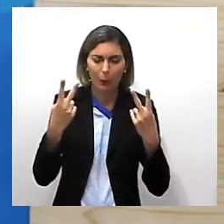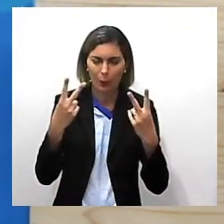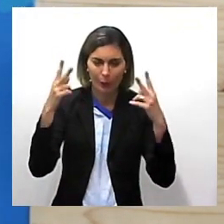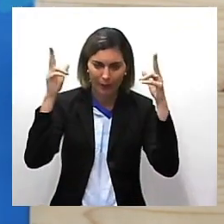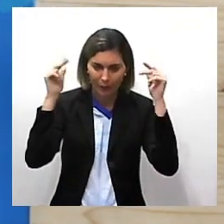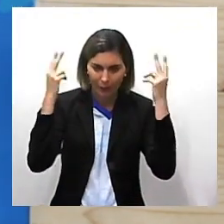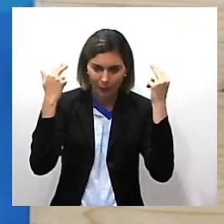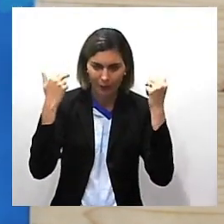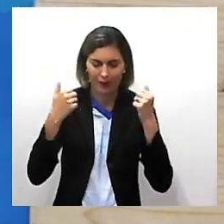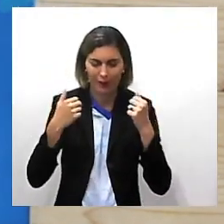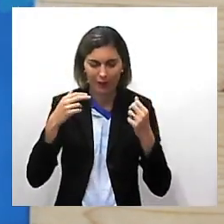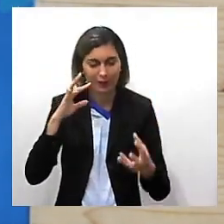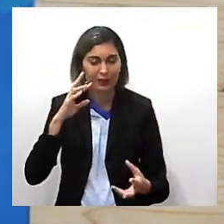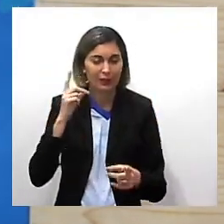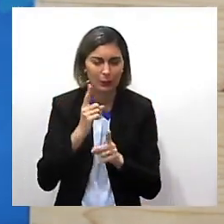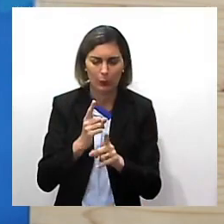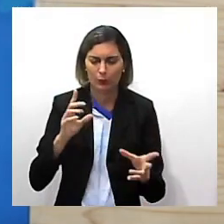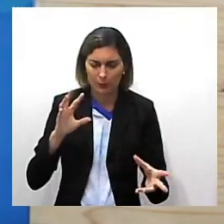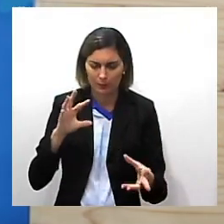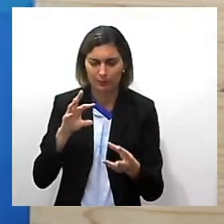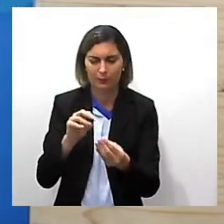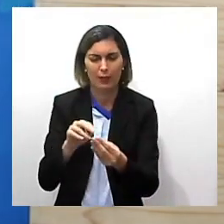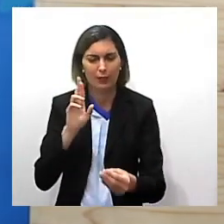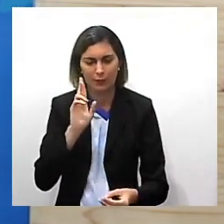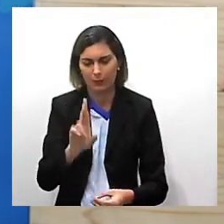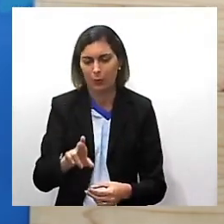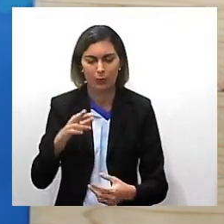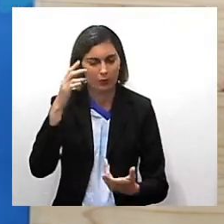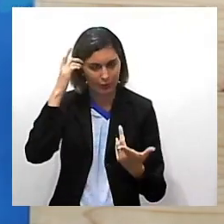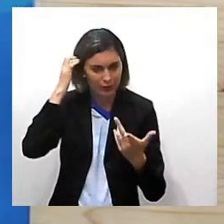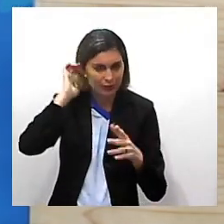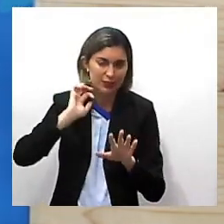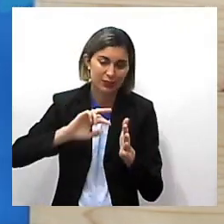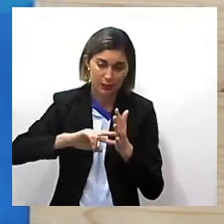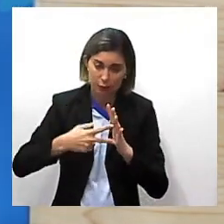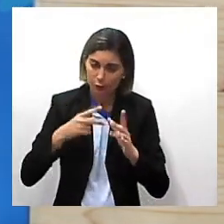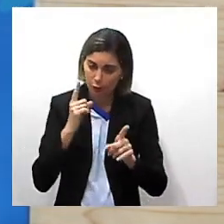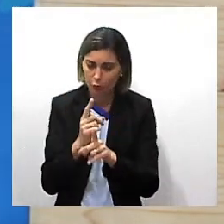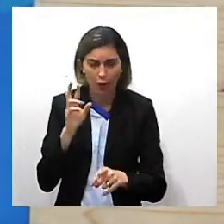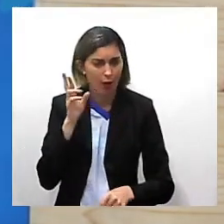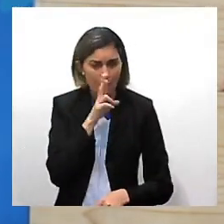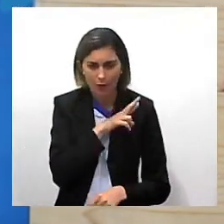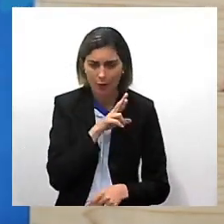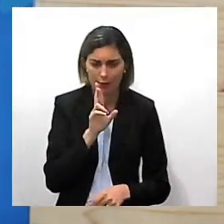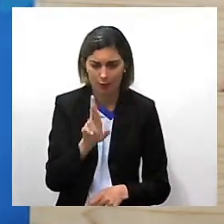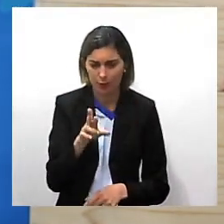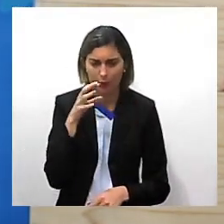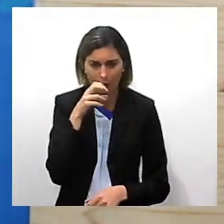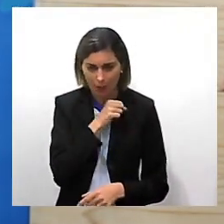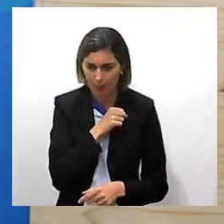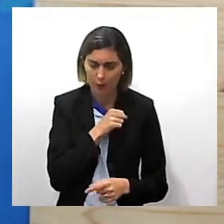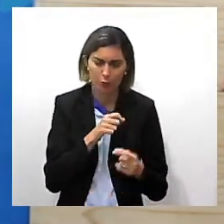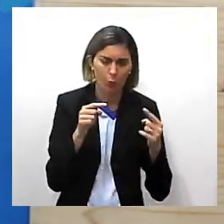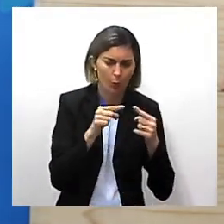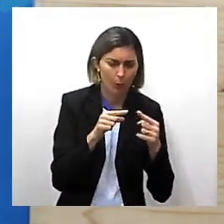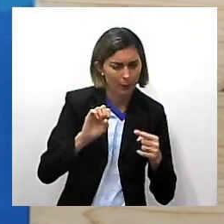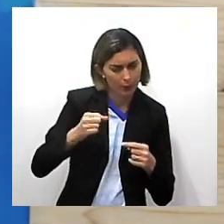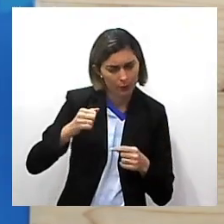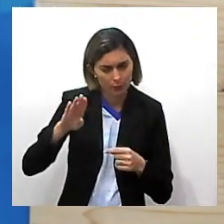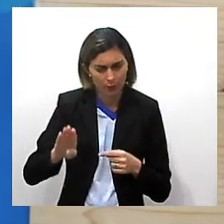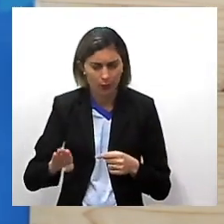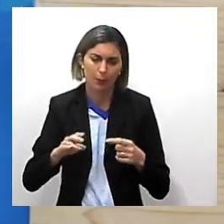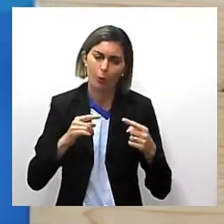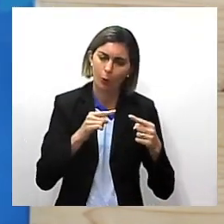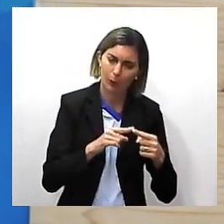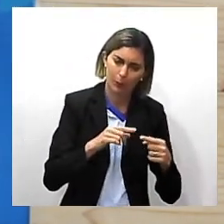um braço só. Então, galera, esse descritor ele cabe tanto para o Enem quanto para o SAEB. Veja que a